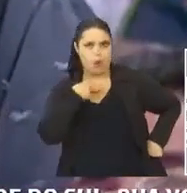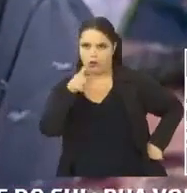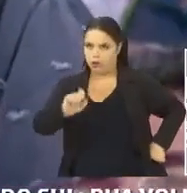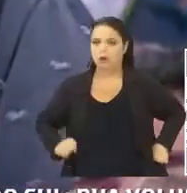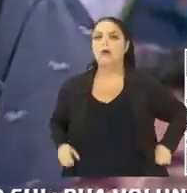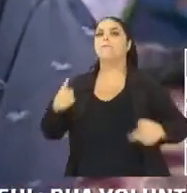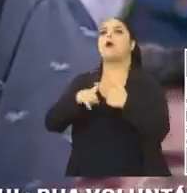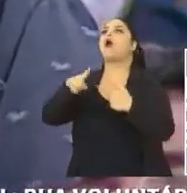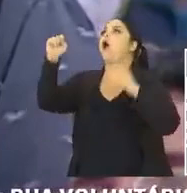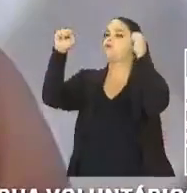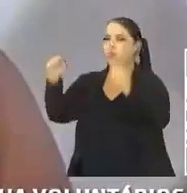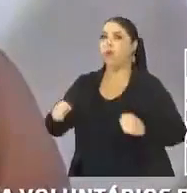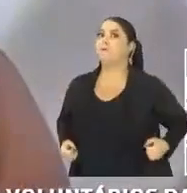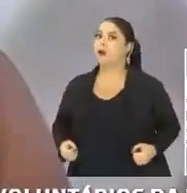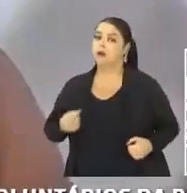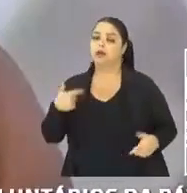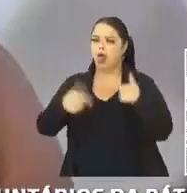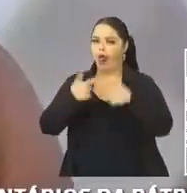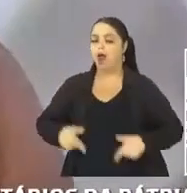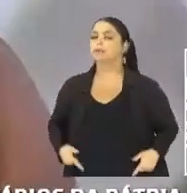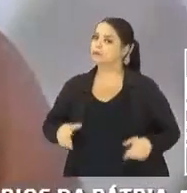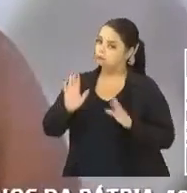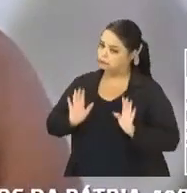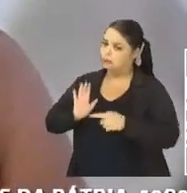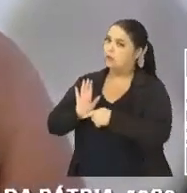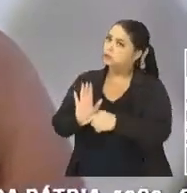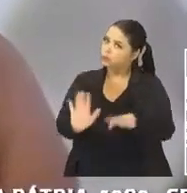é porque o Todo-Poderoso está trabalhando a seu favor.